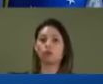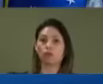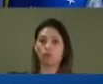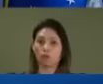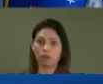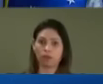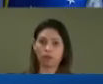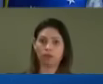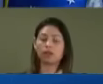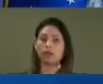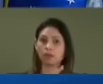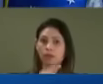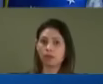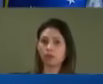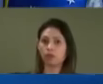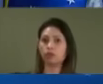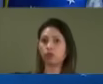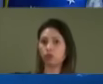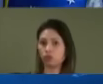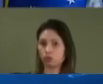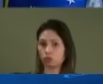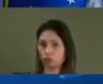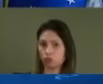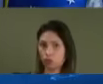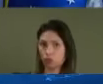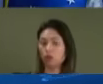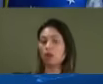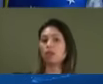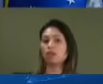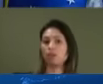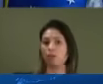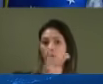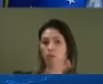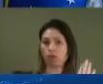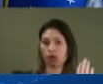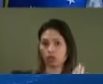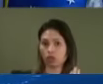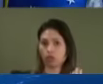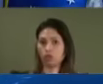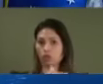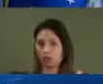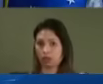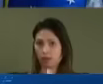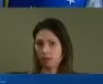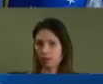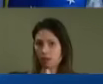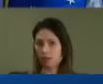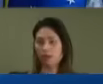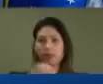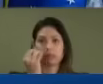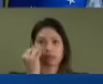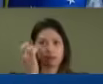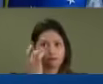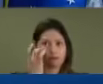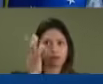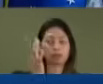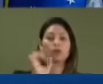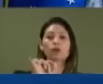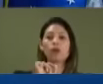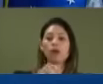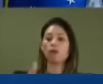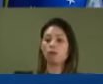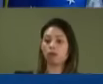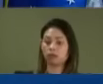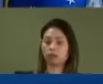compartilhamento de estruturas, projetos e serviços para facilitar o acesso